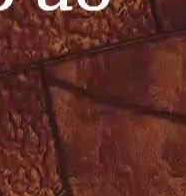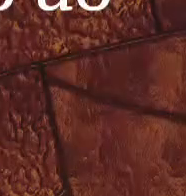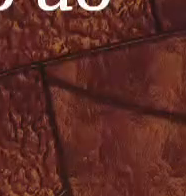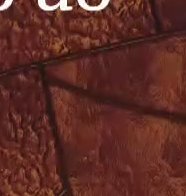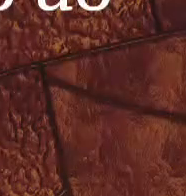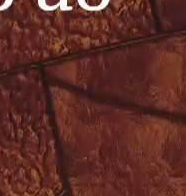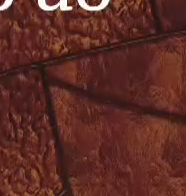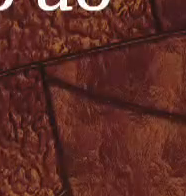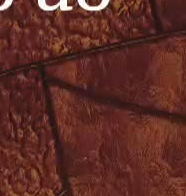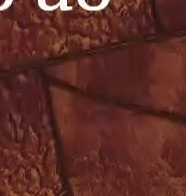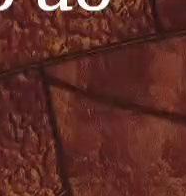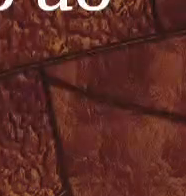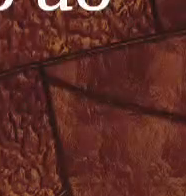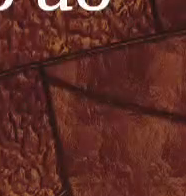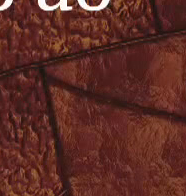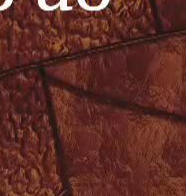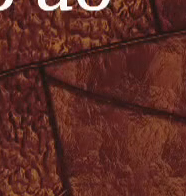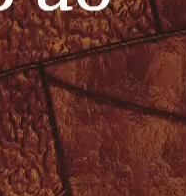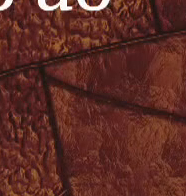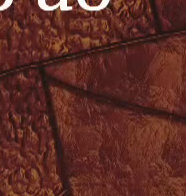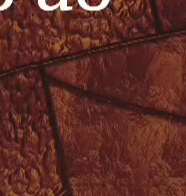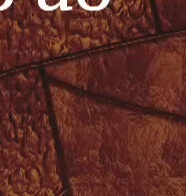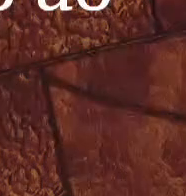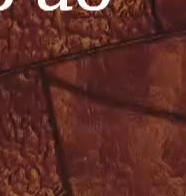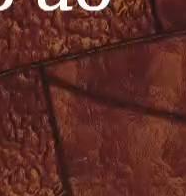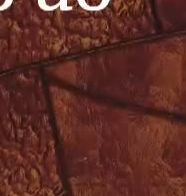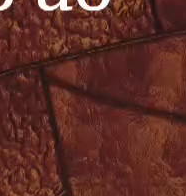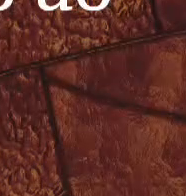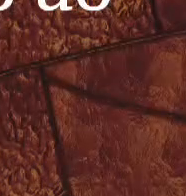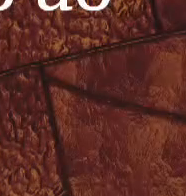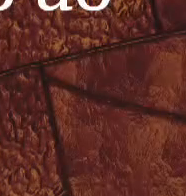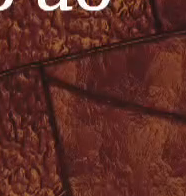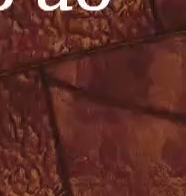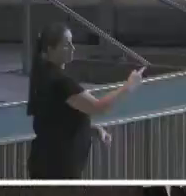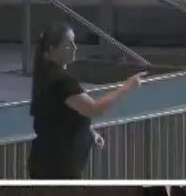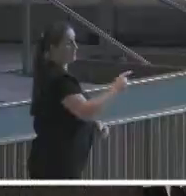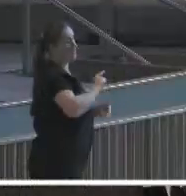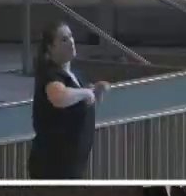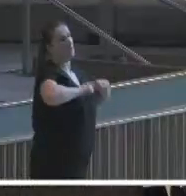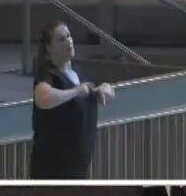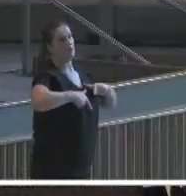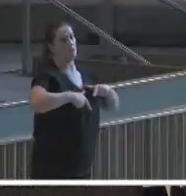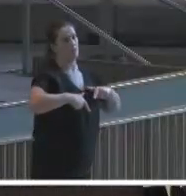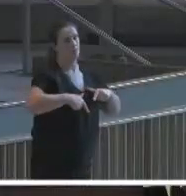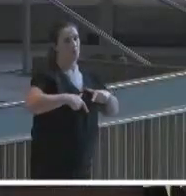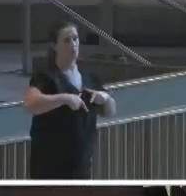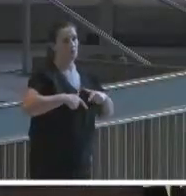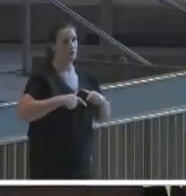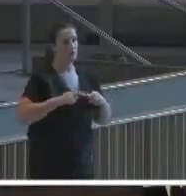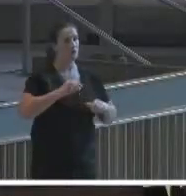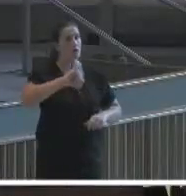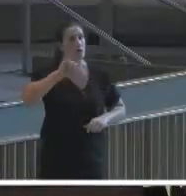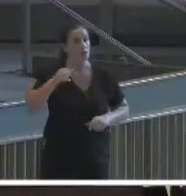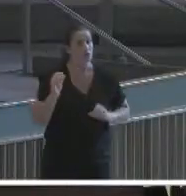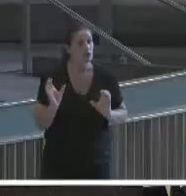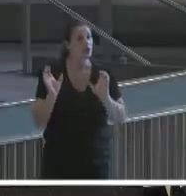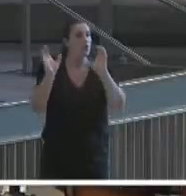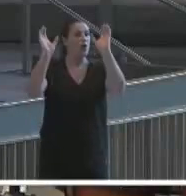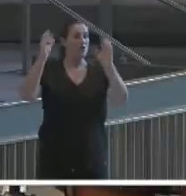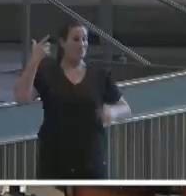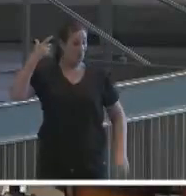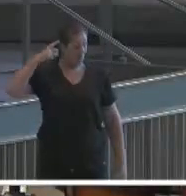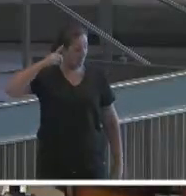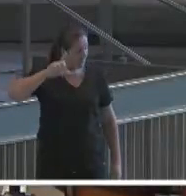desgraça e destruição ao acampamento israelita. Jericó é conquistada,